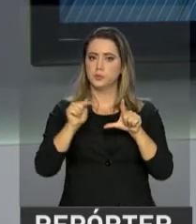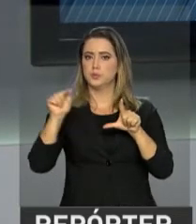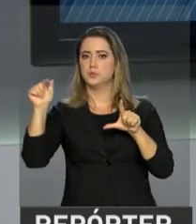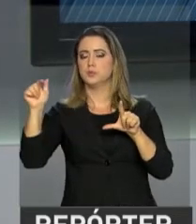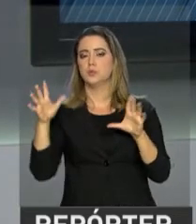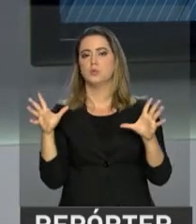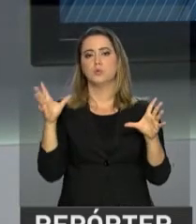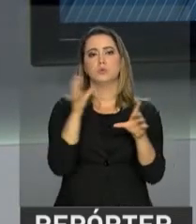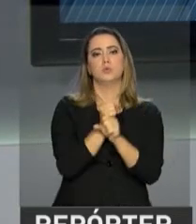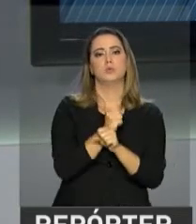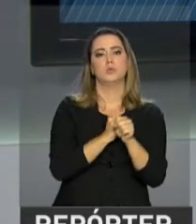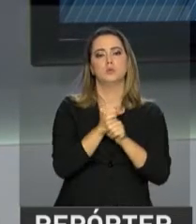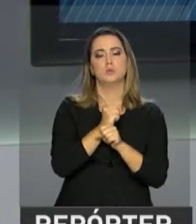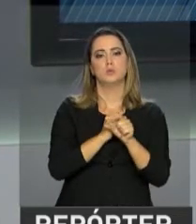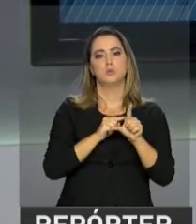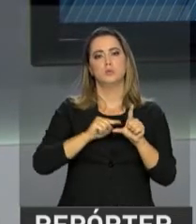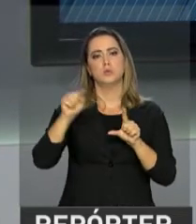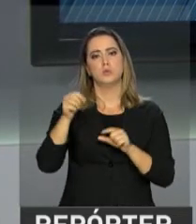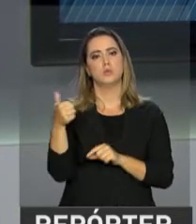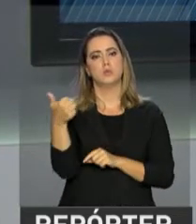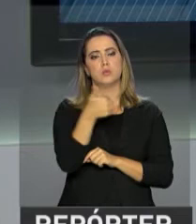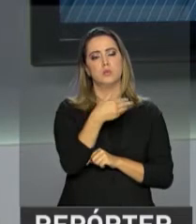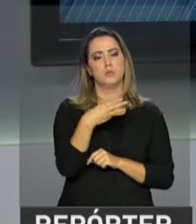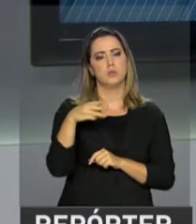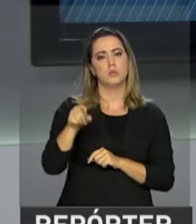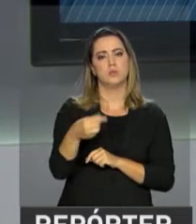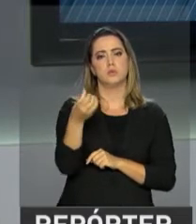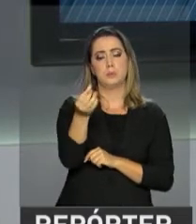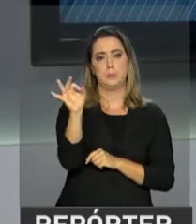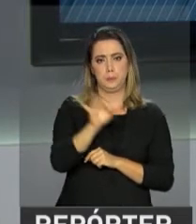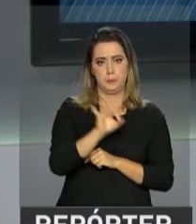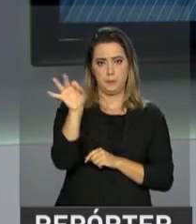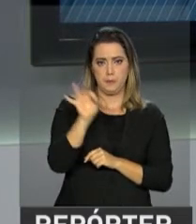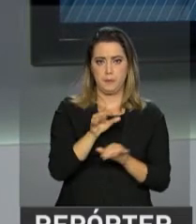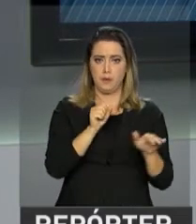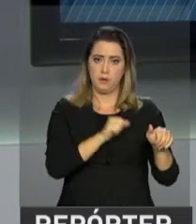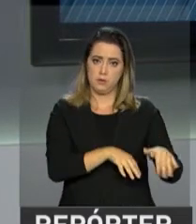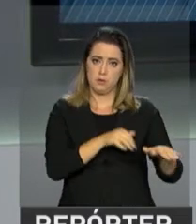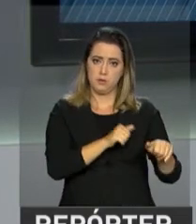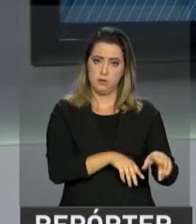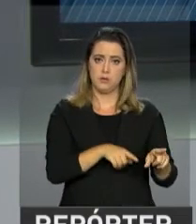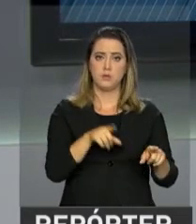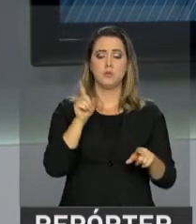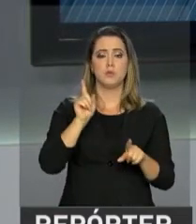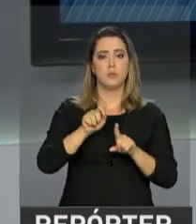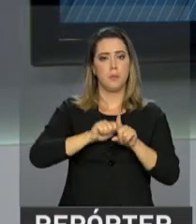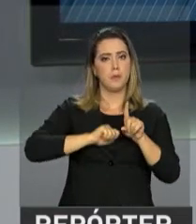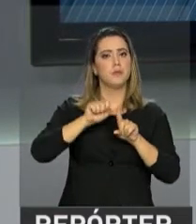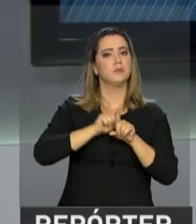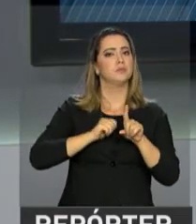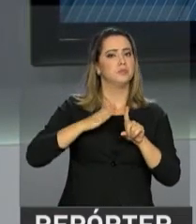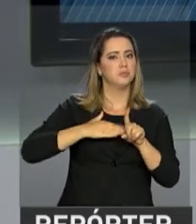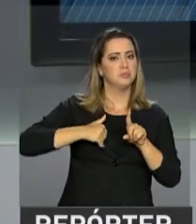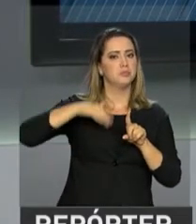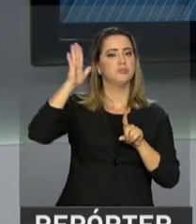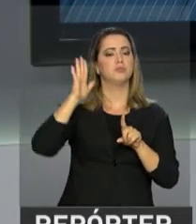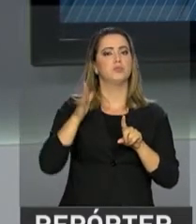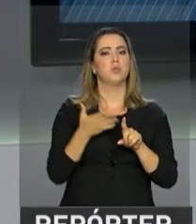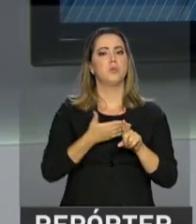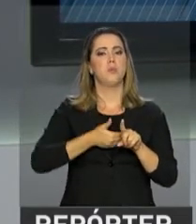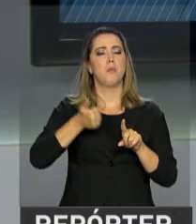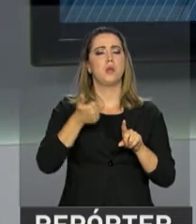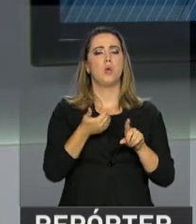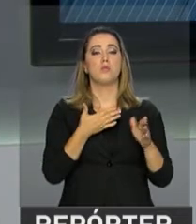No acumulado do ano, o crescimento é de 3,6%. Setembro de 2017 foi também o melhor mês de